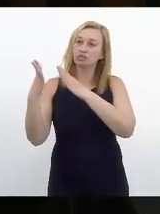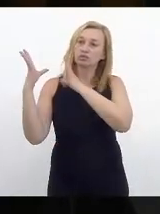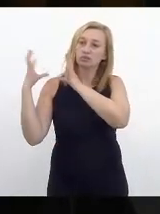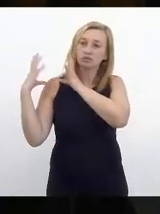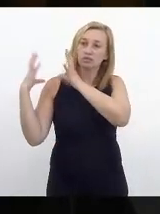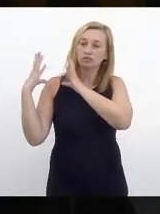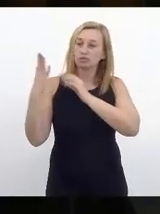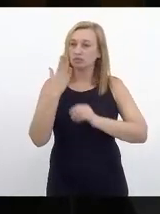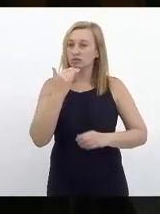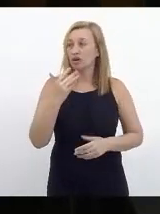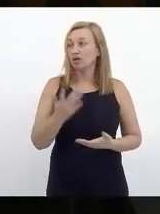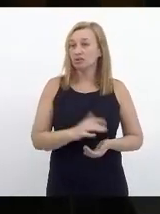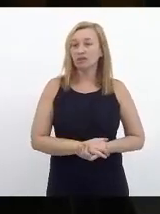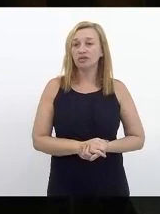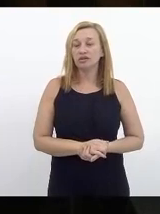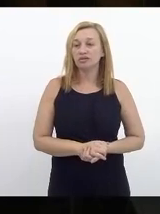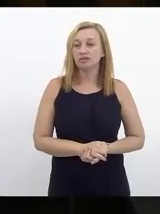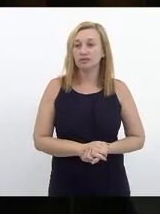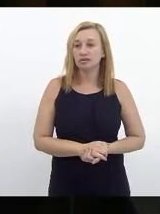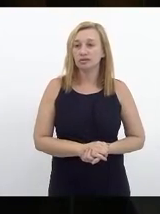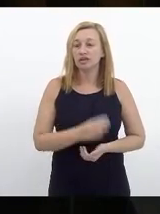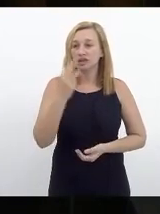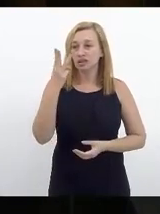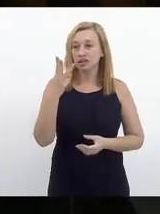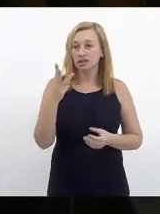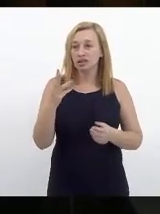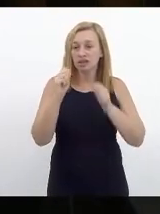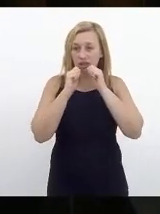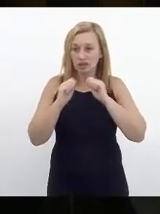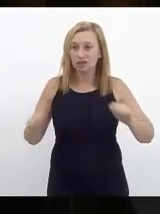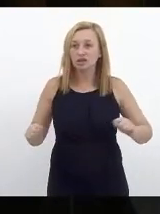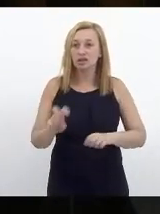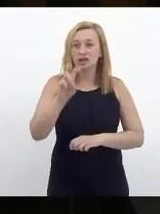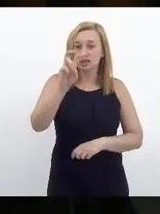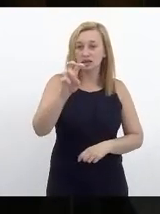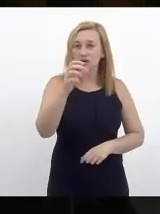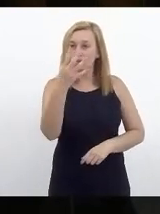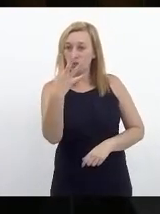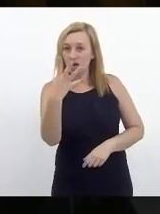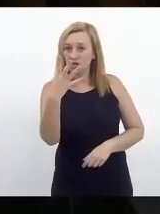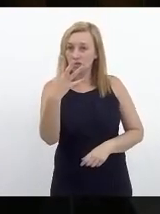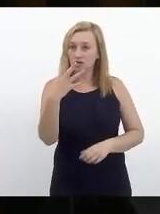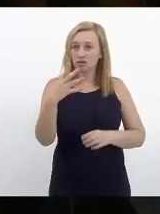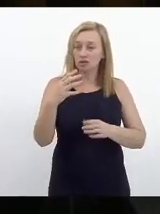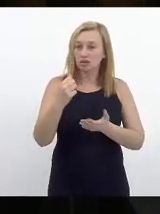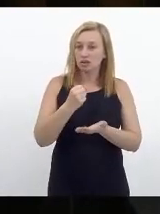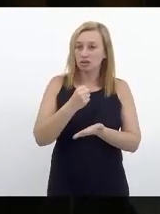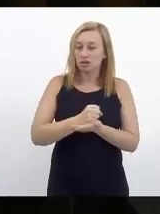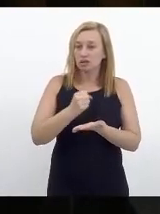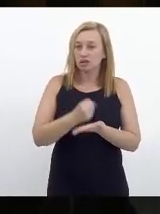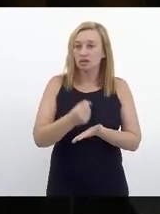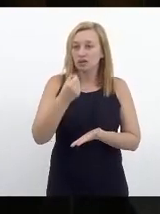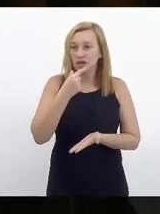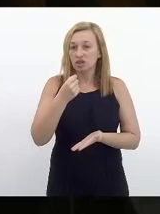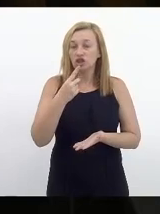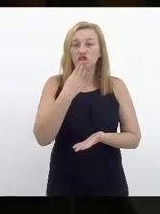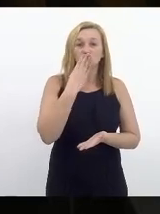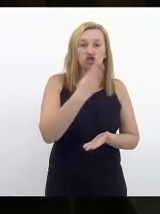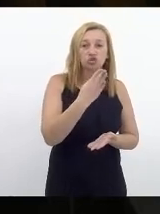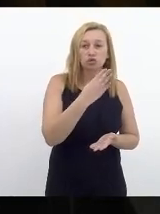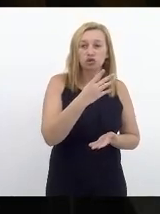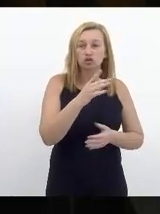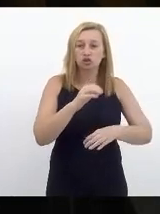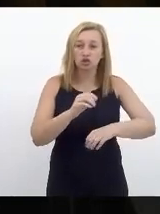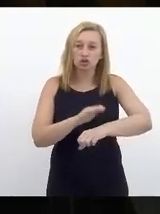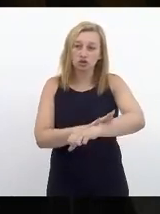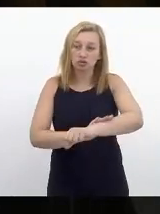peguei 3 assessores, escolhi 4 ou 5 farmácias, 4 ou 5 tipos de protetores solares,